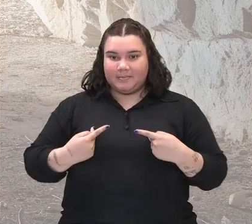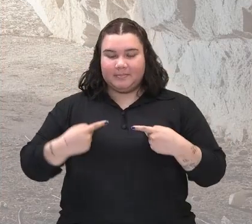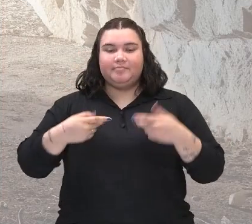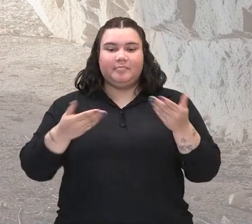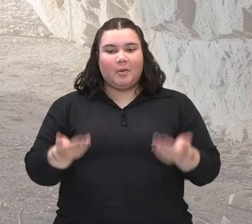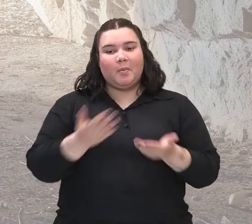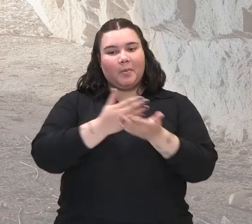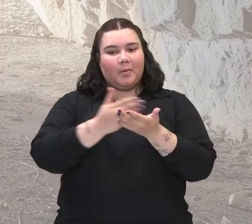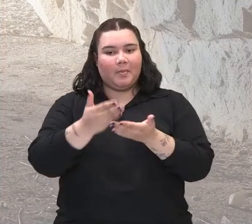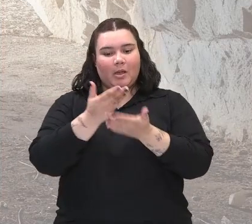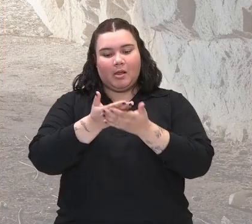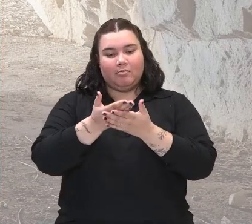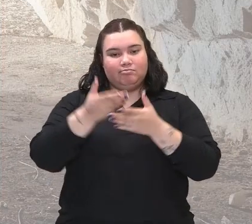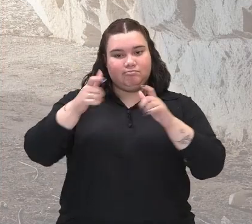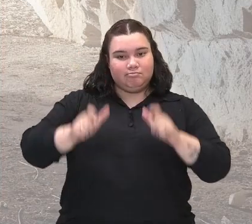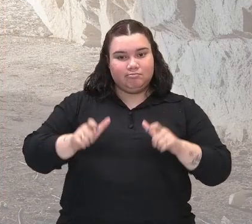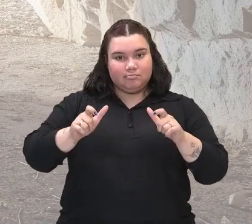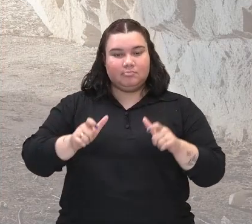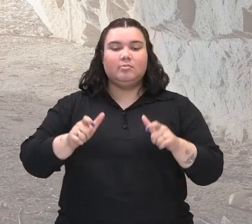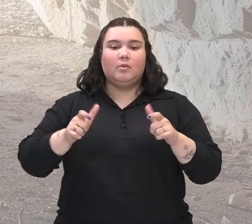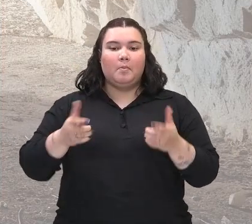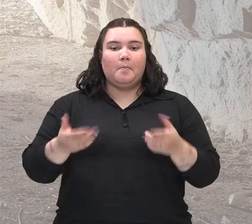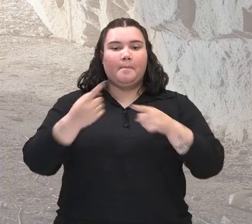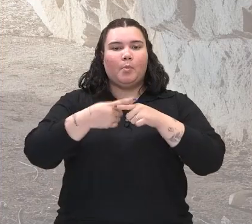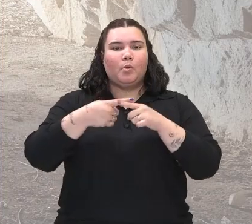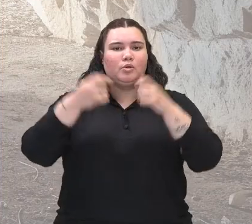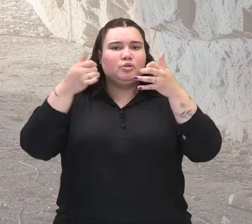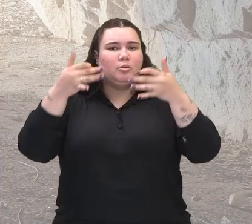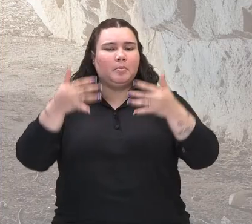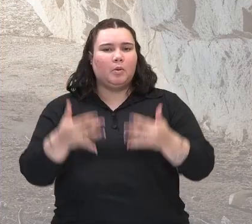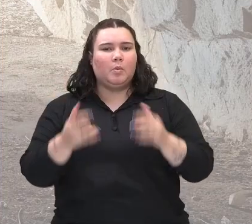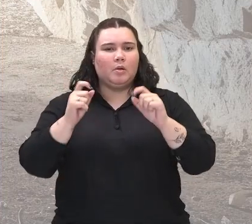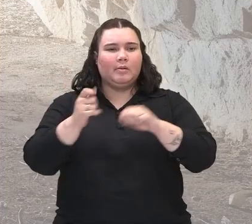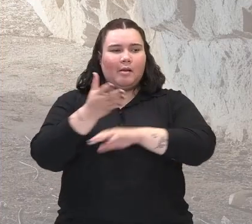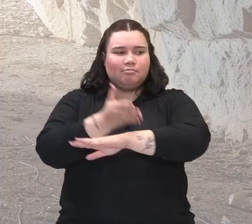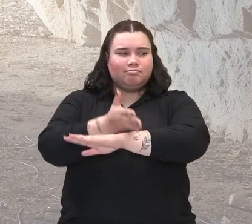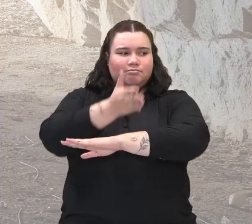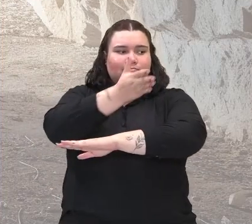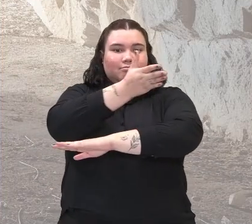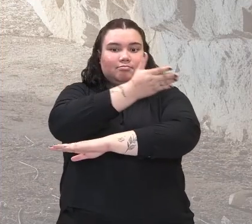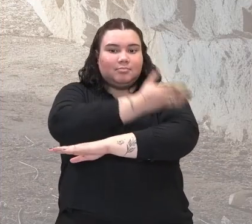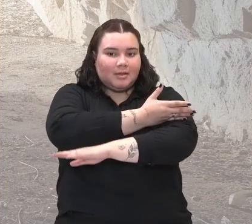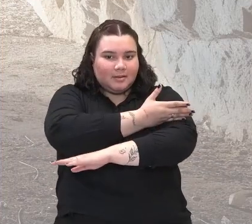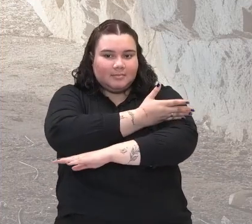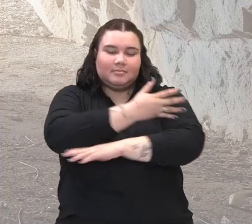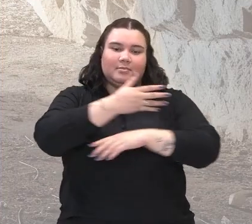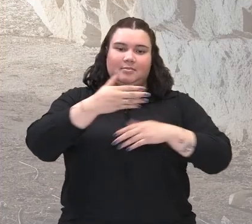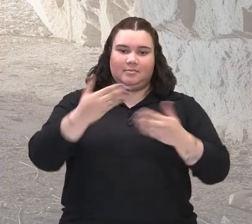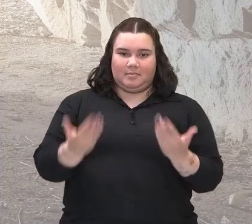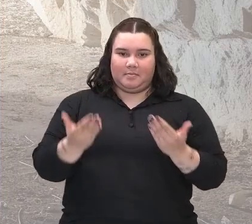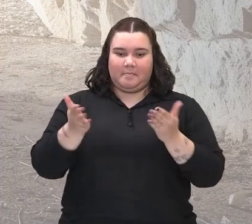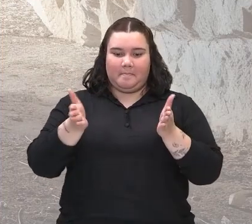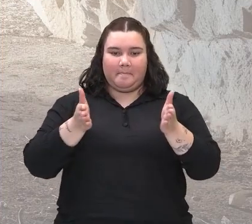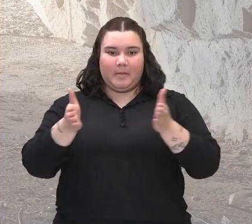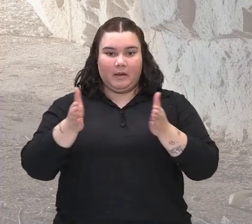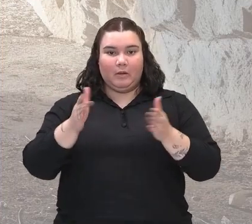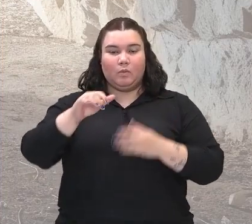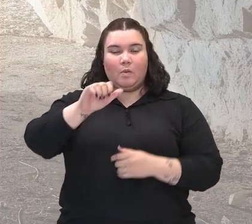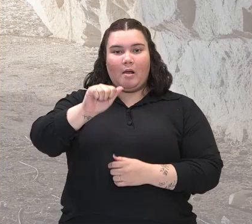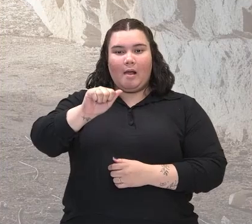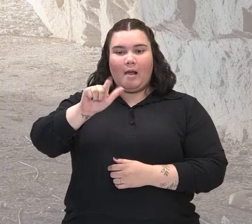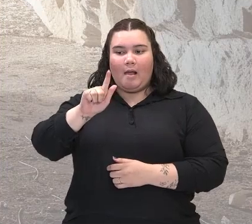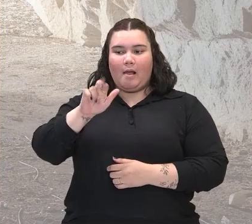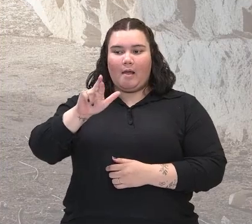caverna para falar do homem pré-histórico lá no início né conhecido como A Era ágrafa porque não